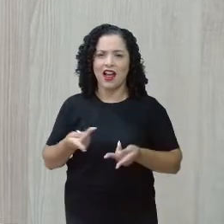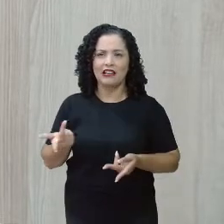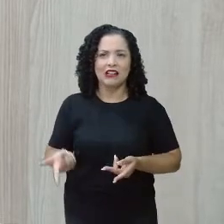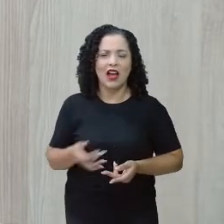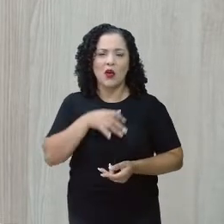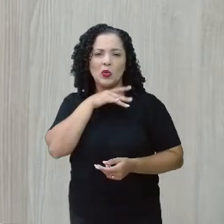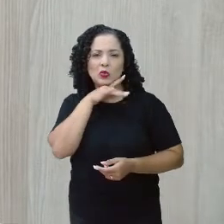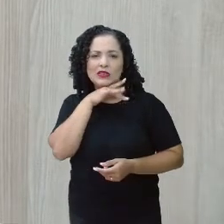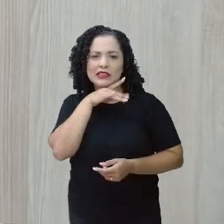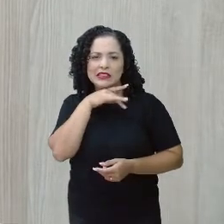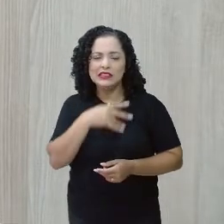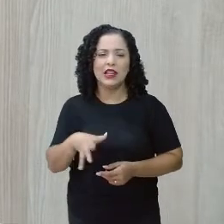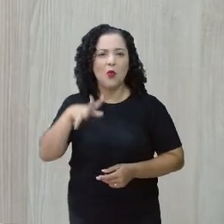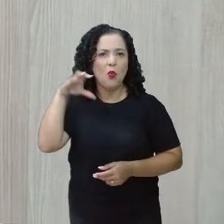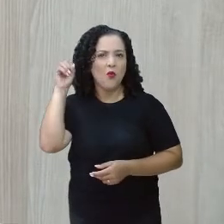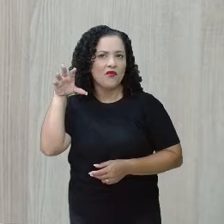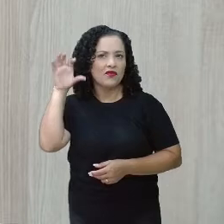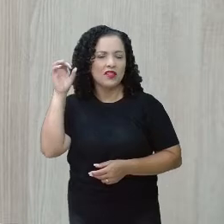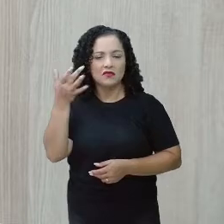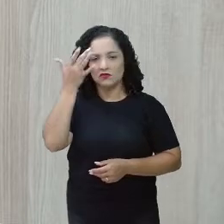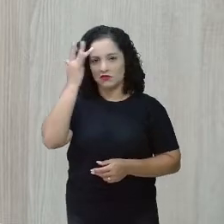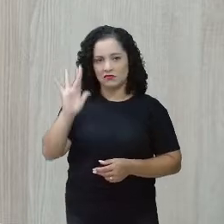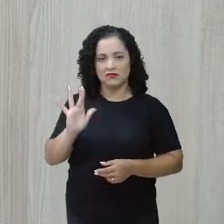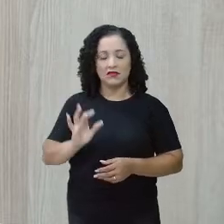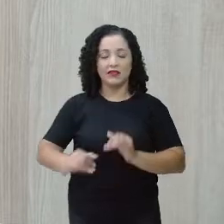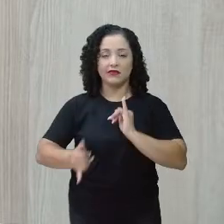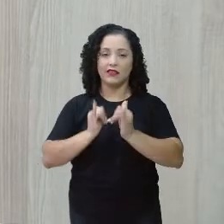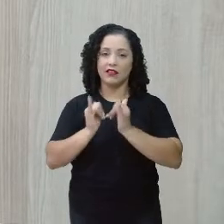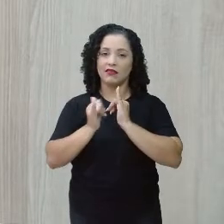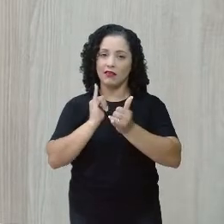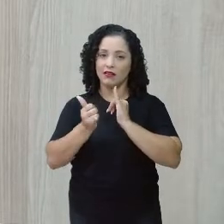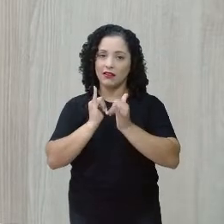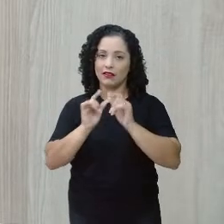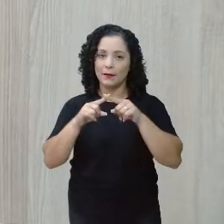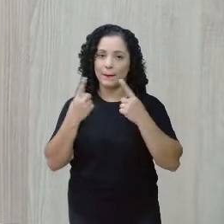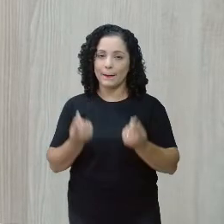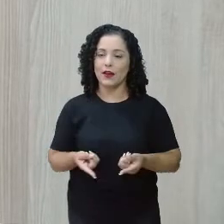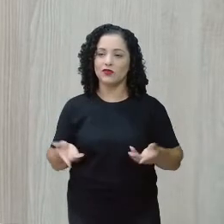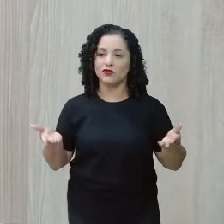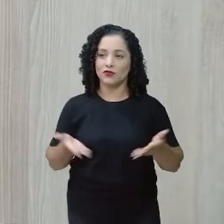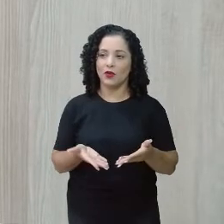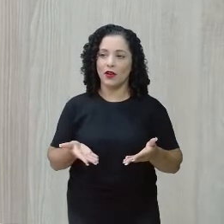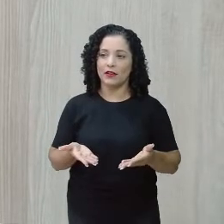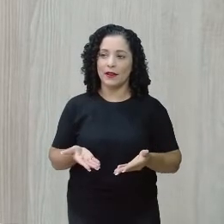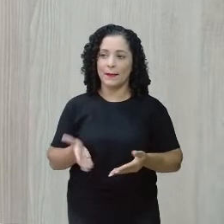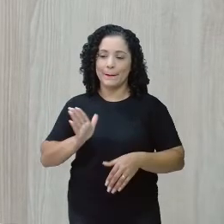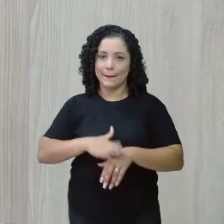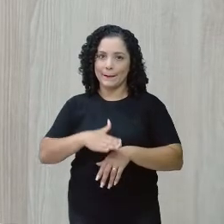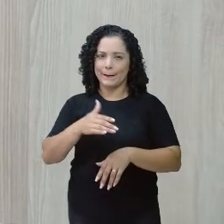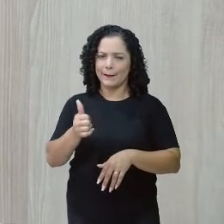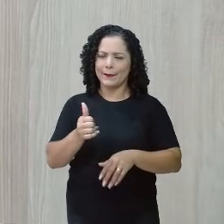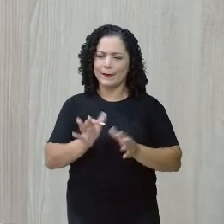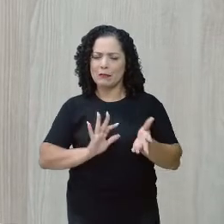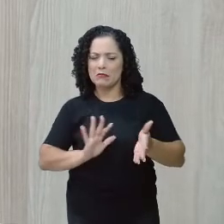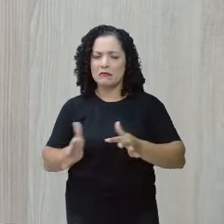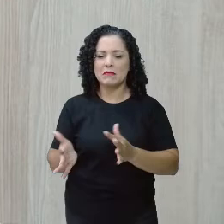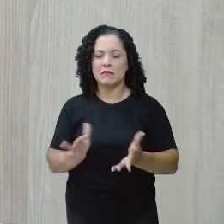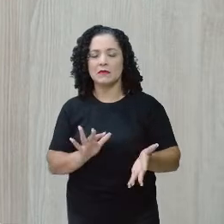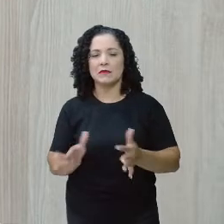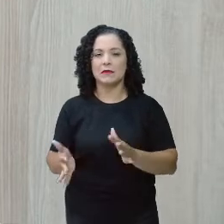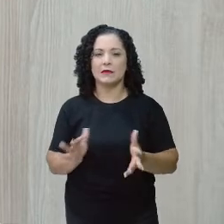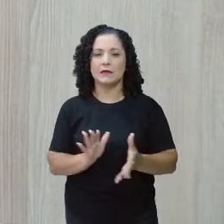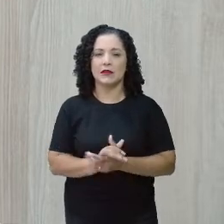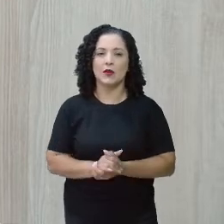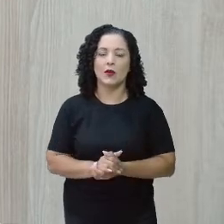Eu não sei se é a internet dele que está caindo, não é? Mas ele disse que o som aí está mais alto, mas aí ele disse que está no